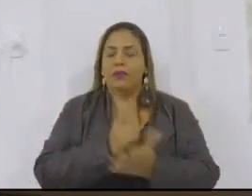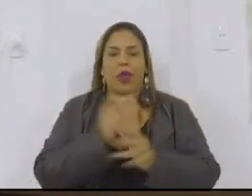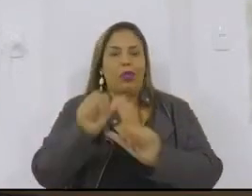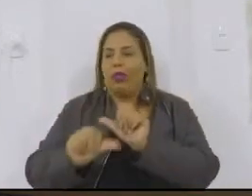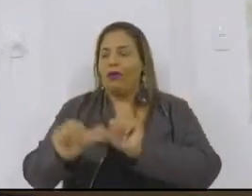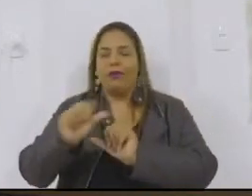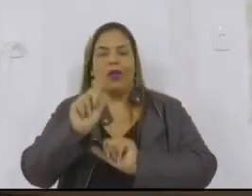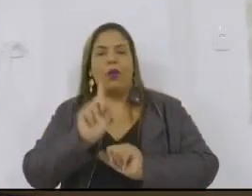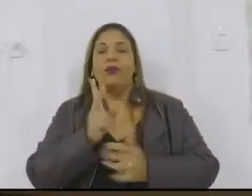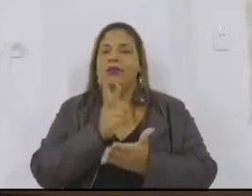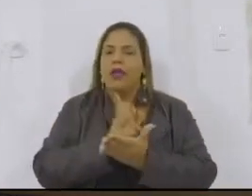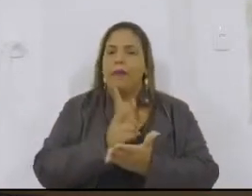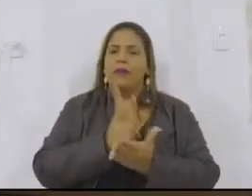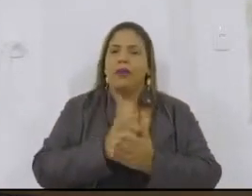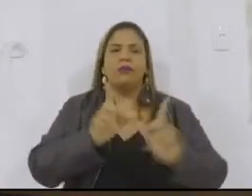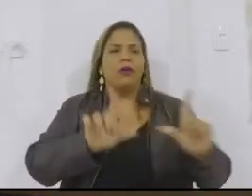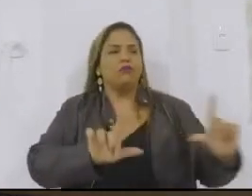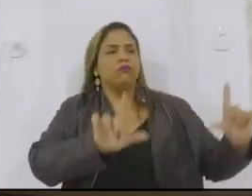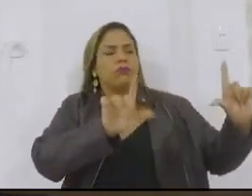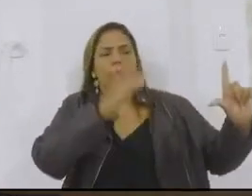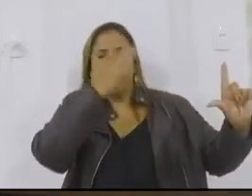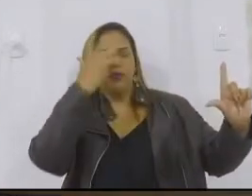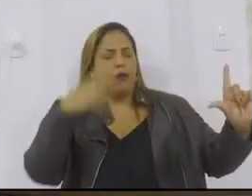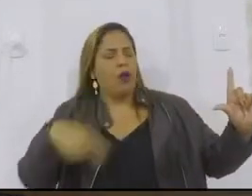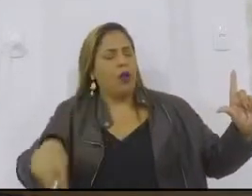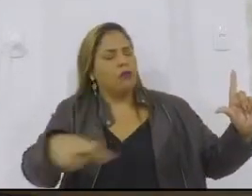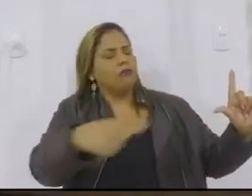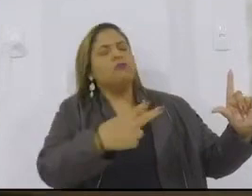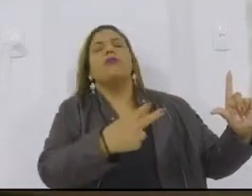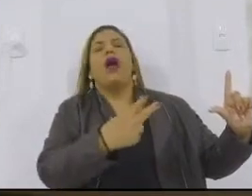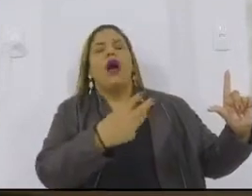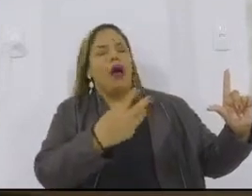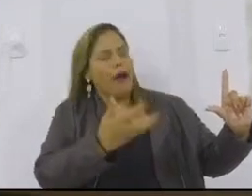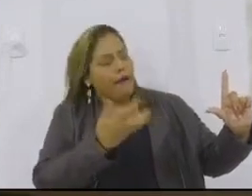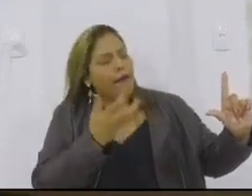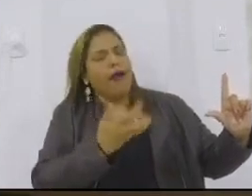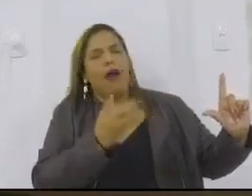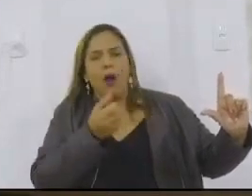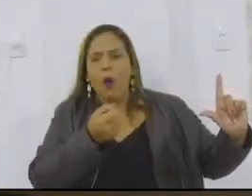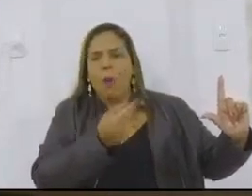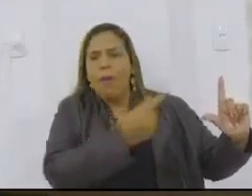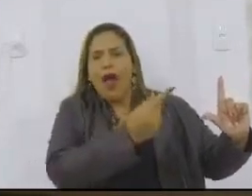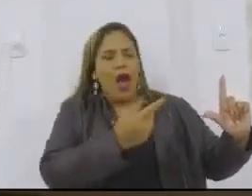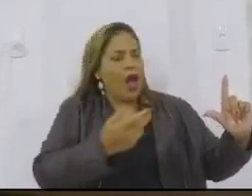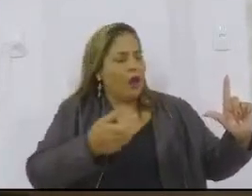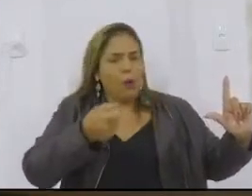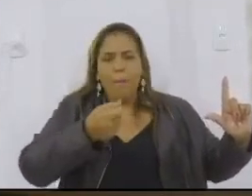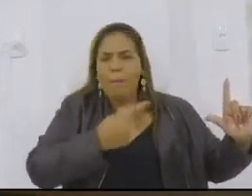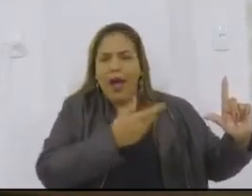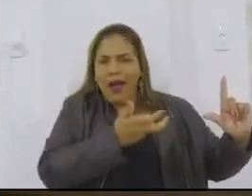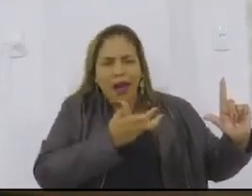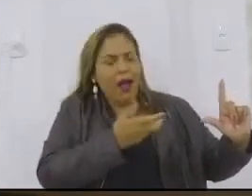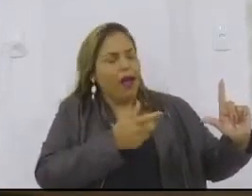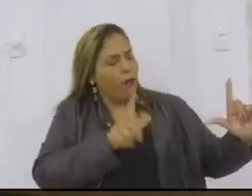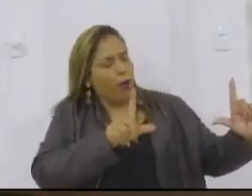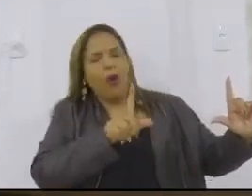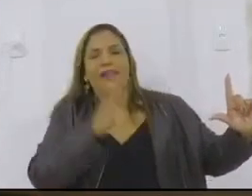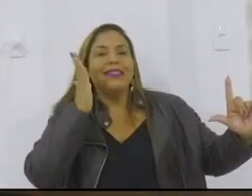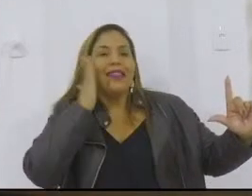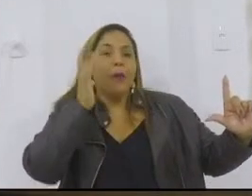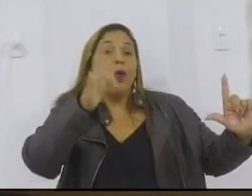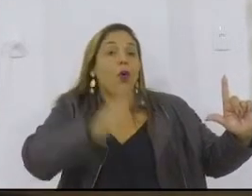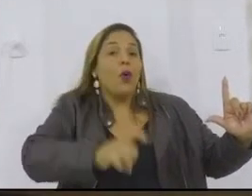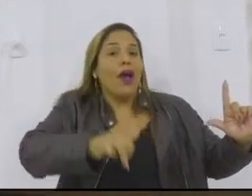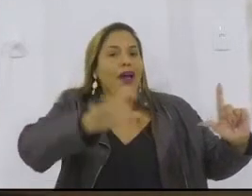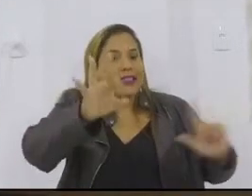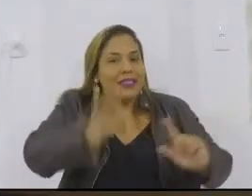que os munícipes e turistas possam ter acesso diário aos produtos agrícolas e aos artesanatos verdadeiramente tanguaense. Diante do exposto